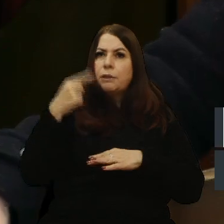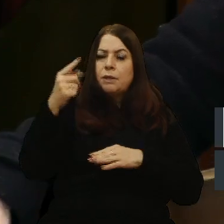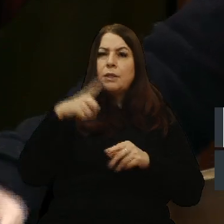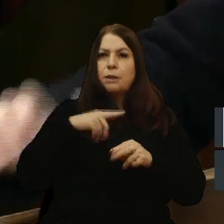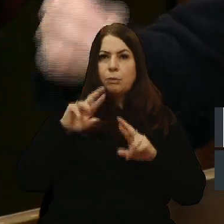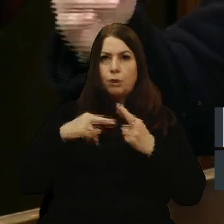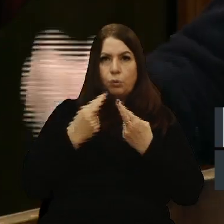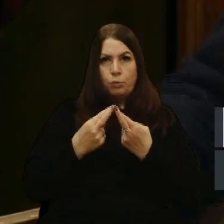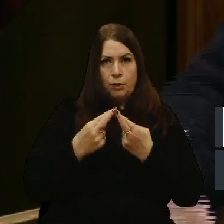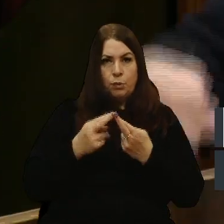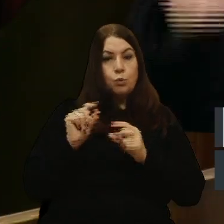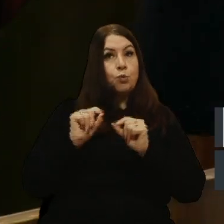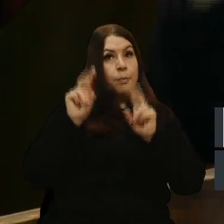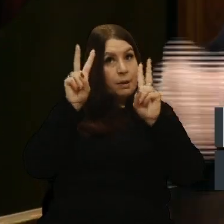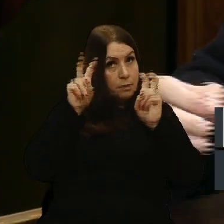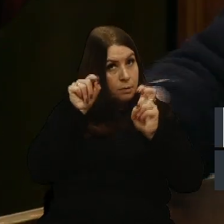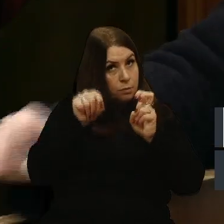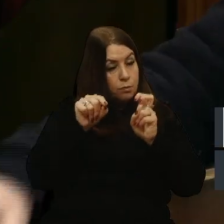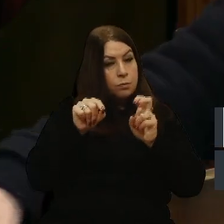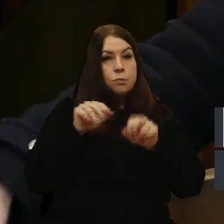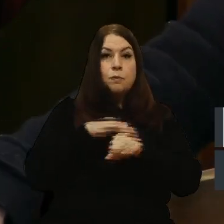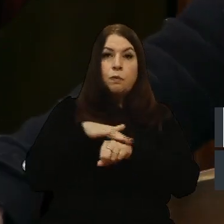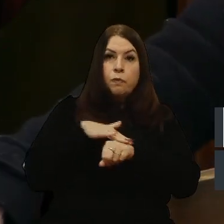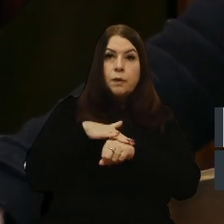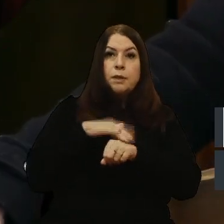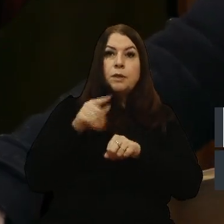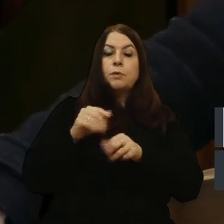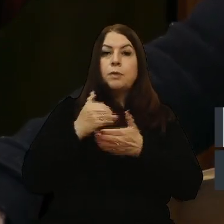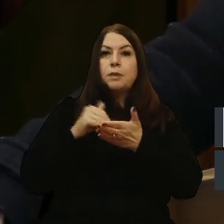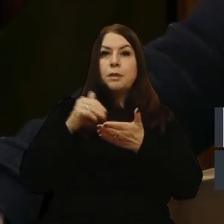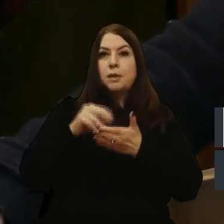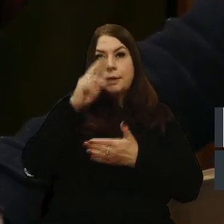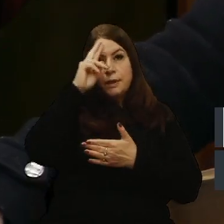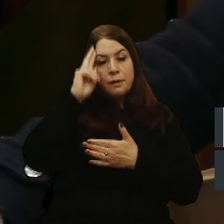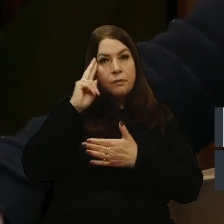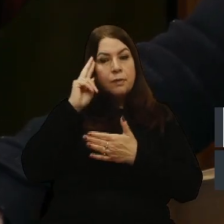uma reunião com ele sobre isso. Vamos conversar com o secretário